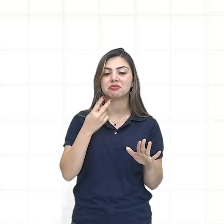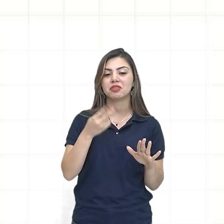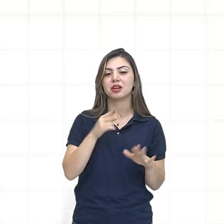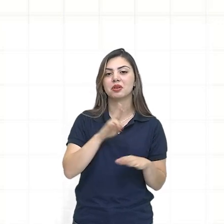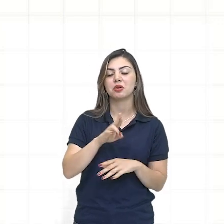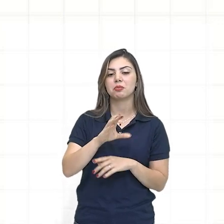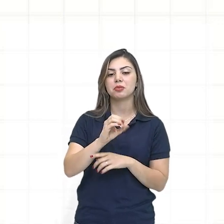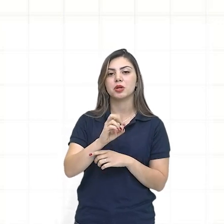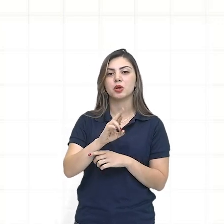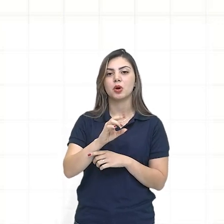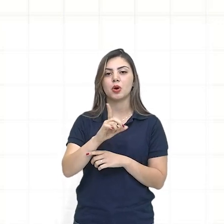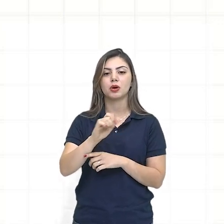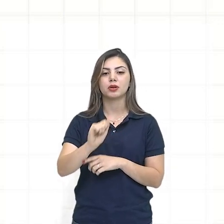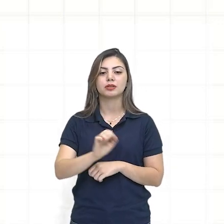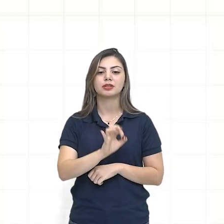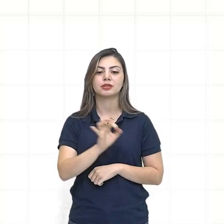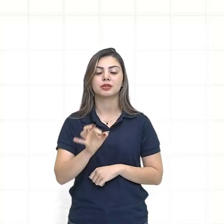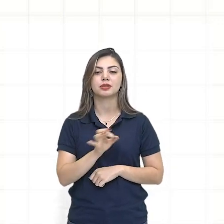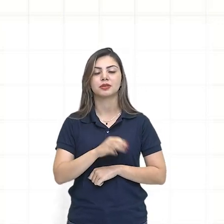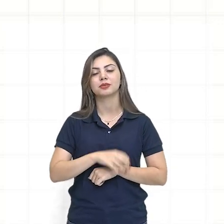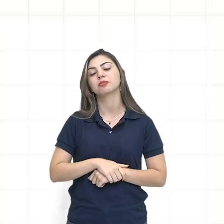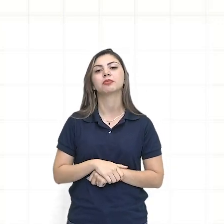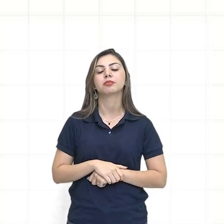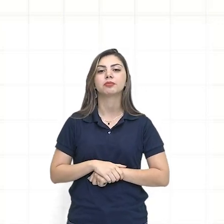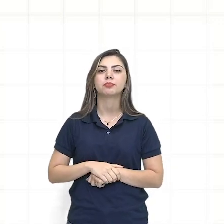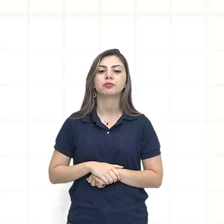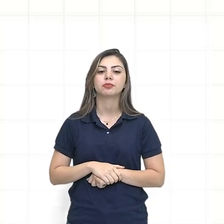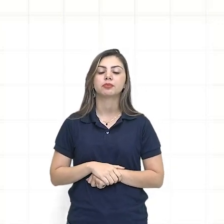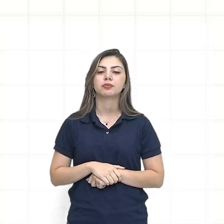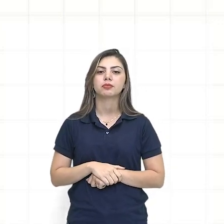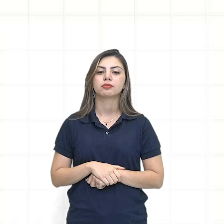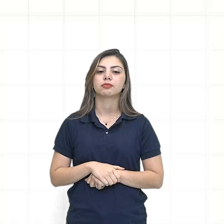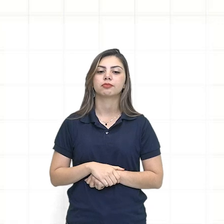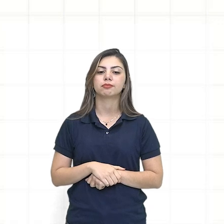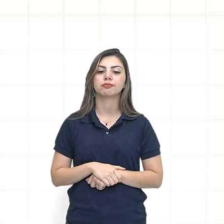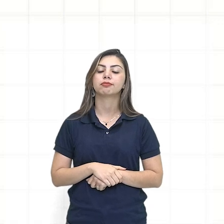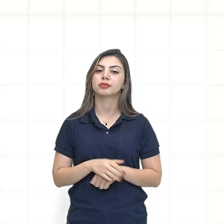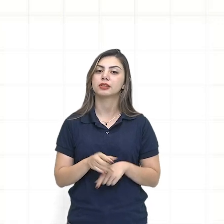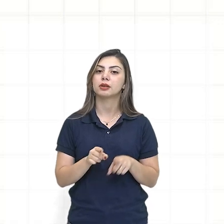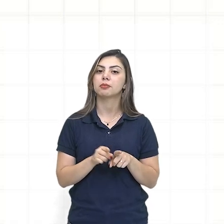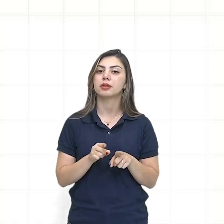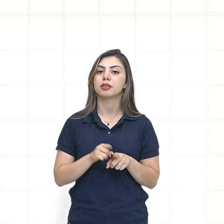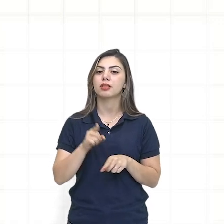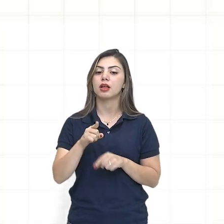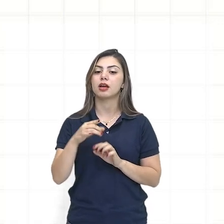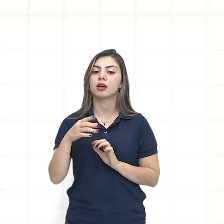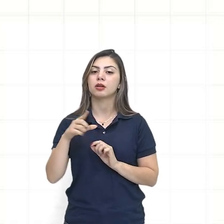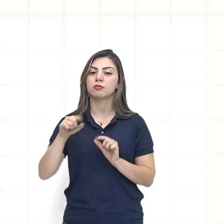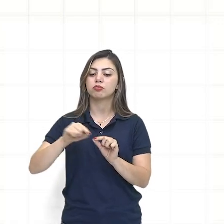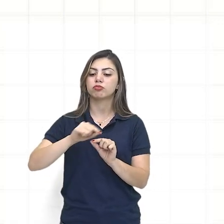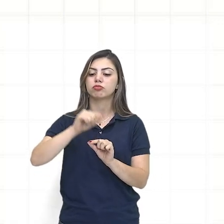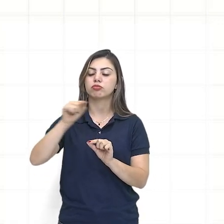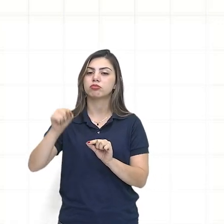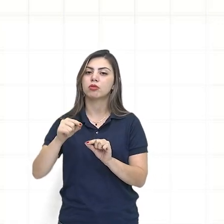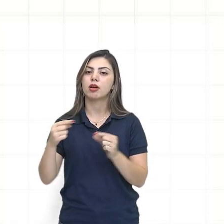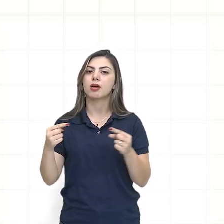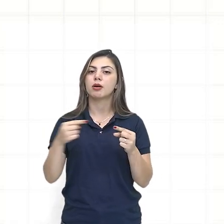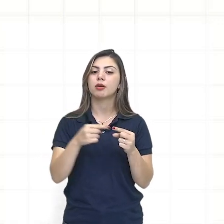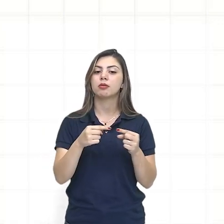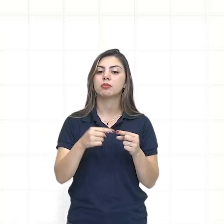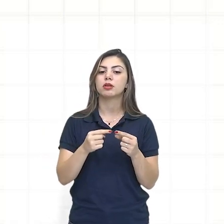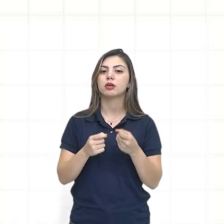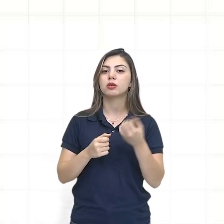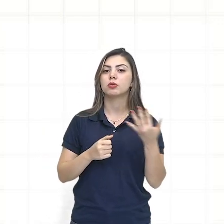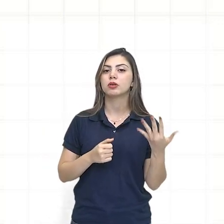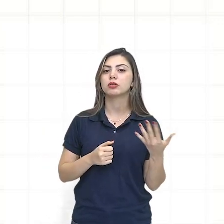de corda, desde lá não sou eu que vou dizer o contrário. Mas ele também tem um valor. A corda vale quanto? A corda